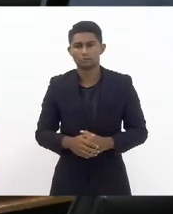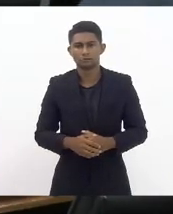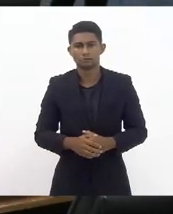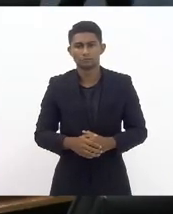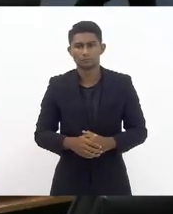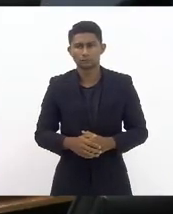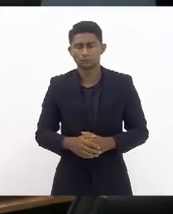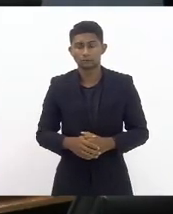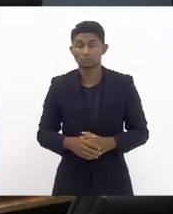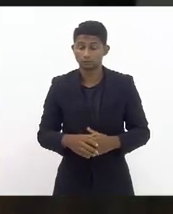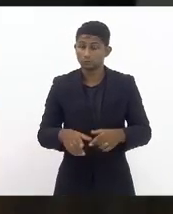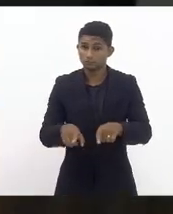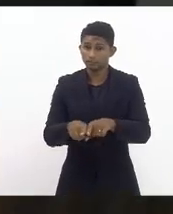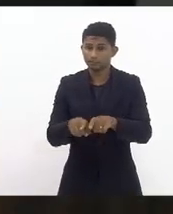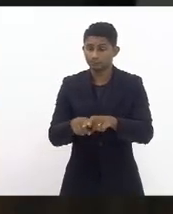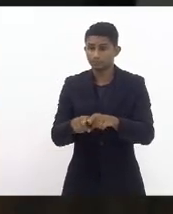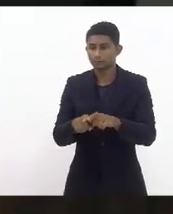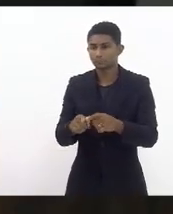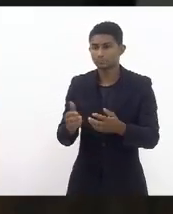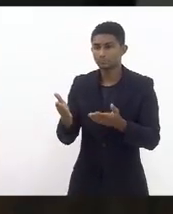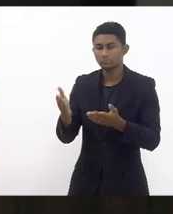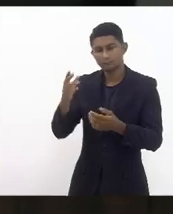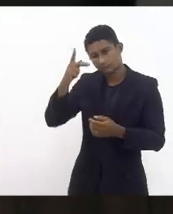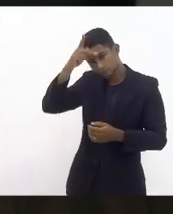Para encaminhar, deputado Luiz Paulo.